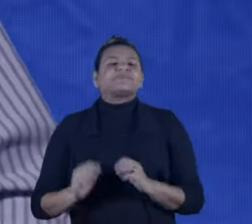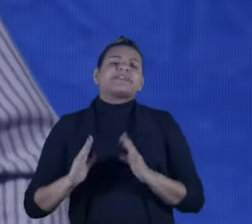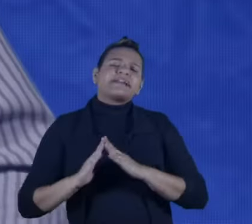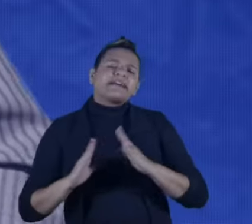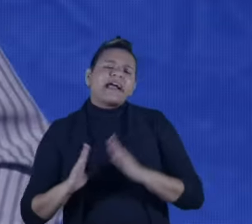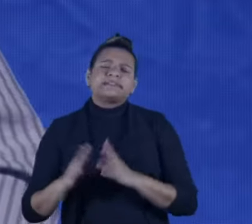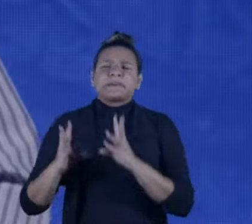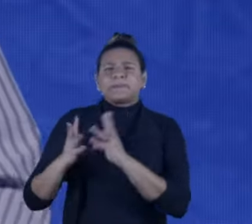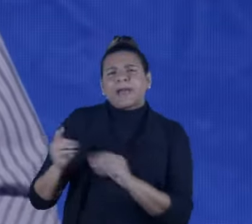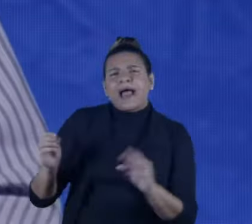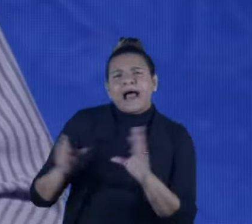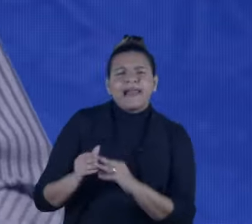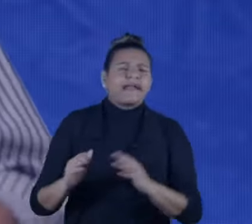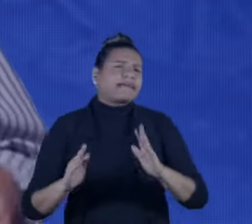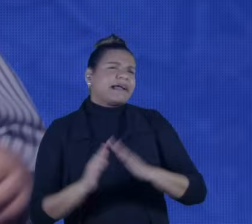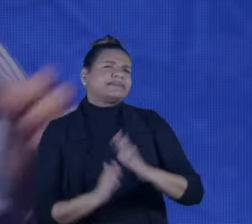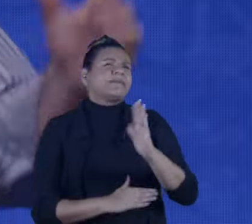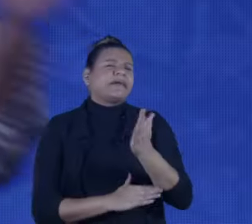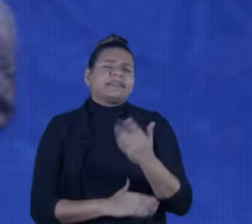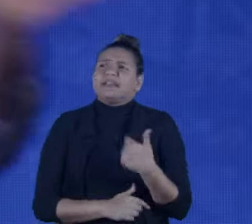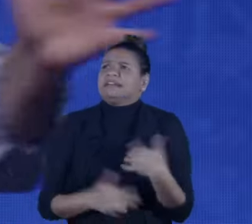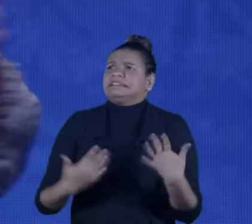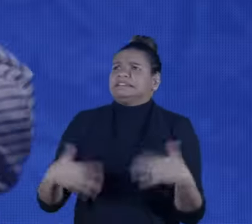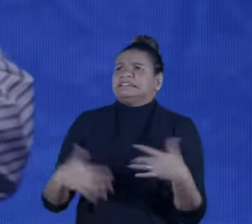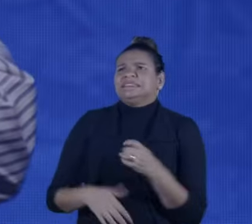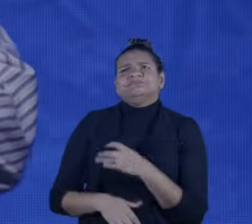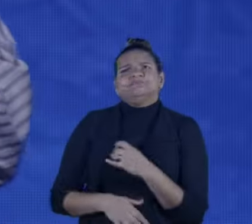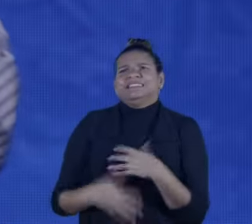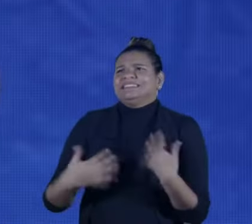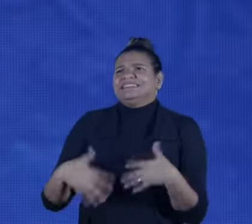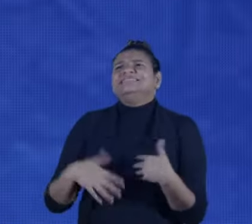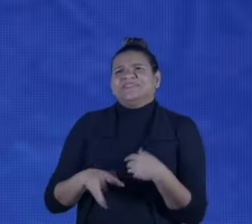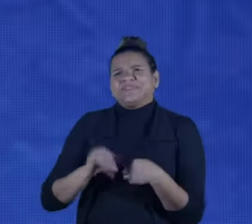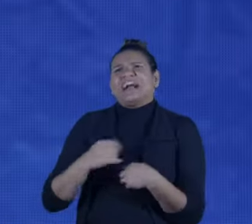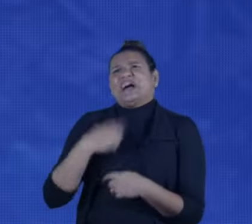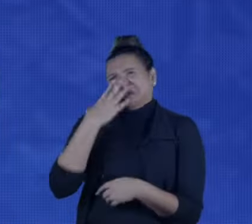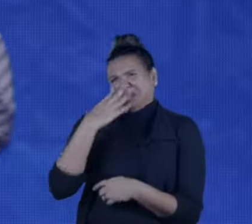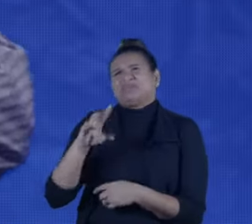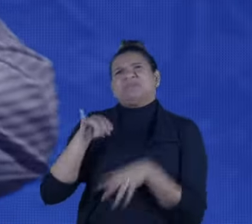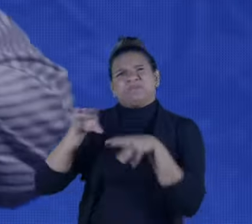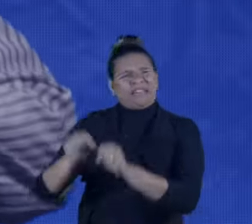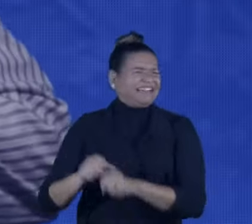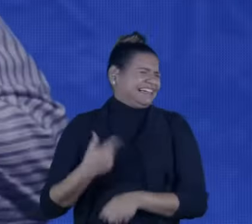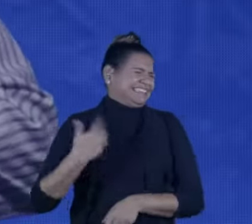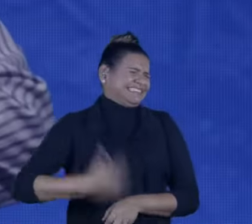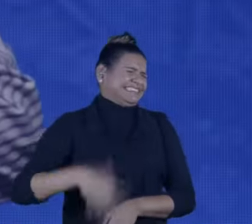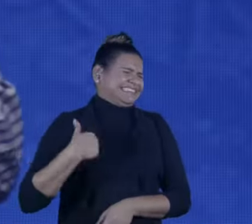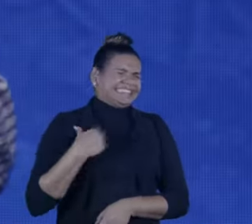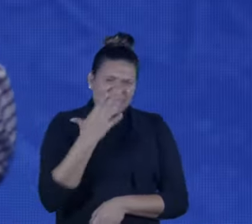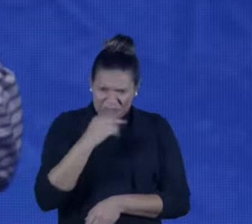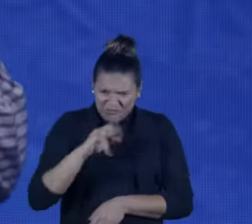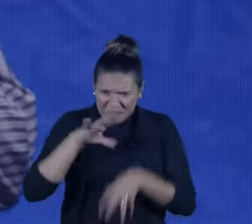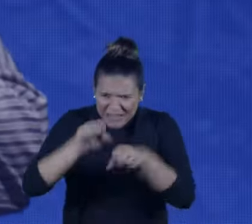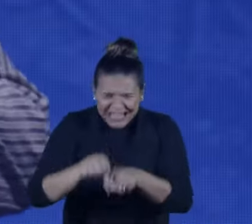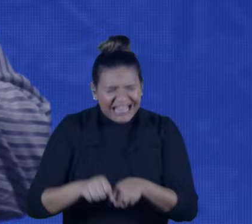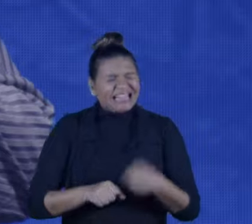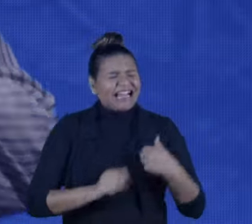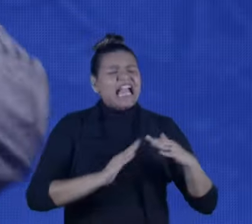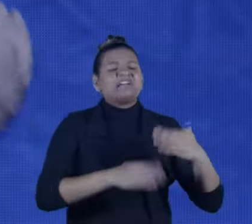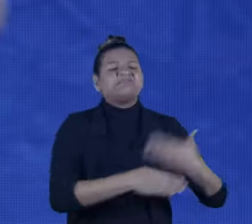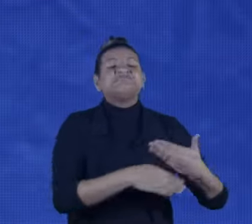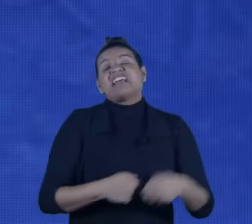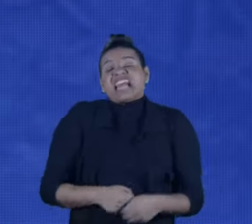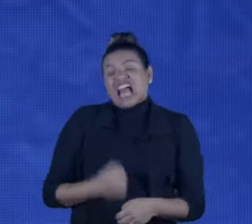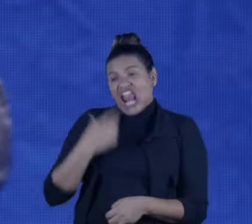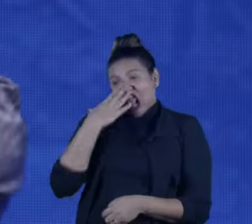ia conseguir, né? Mas quando chegava na vez da casa de tijolo, eu falava, agora ele vai perder, né? E eu